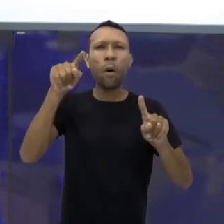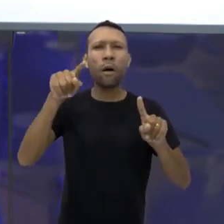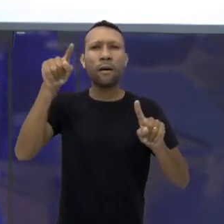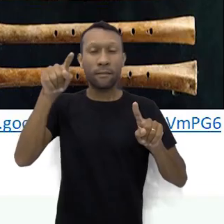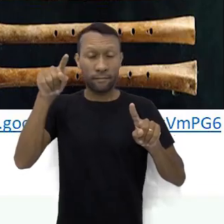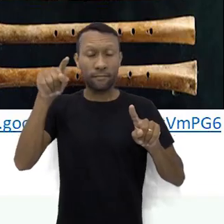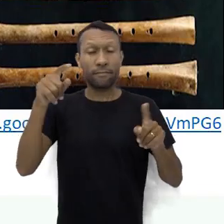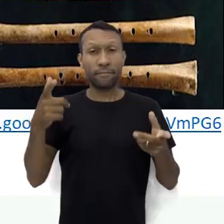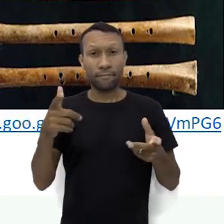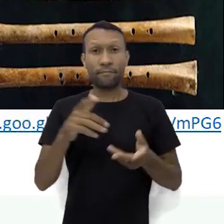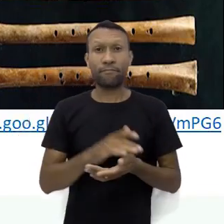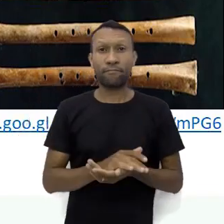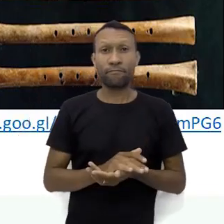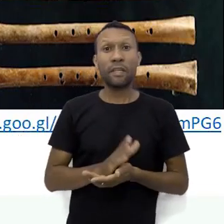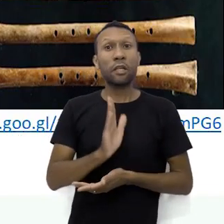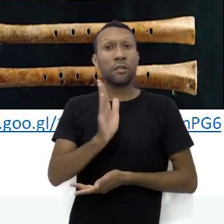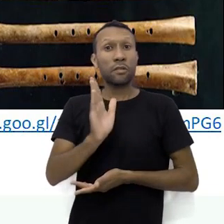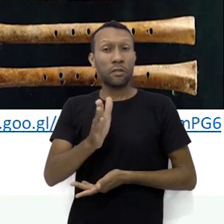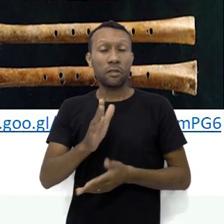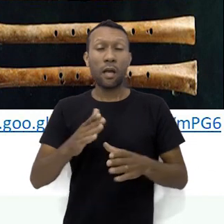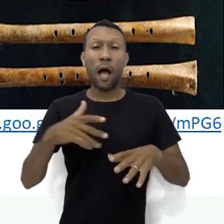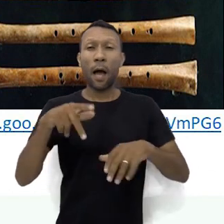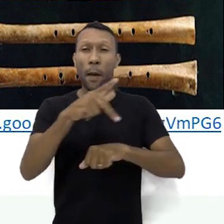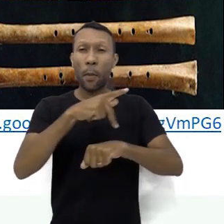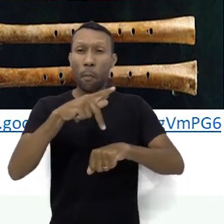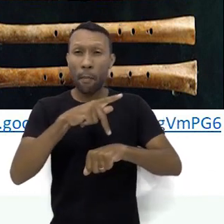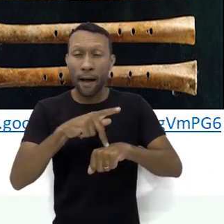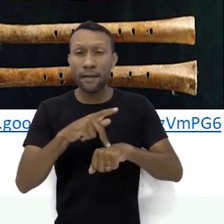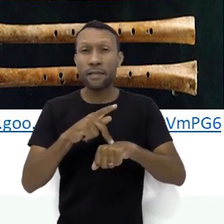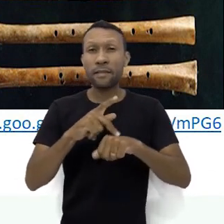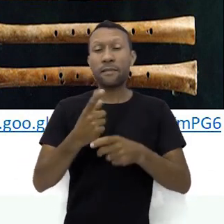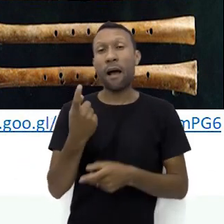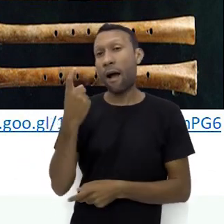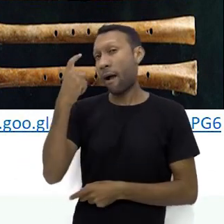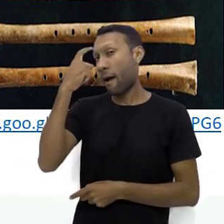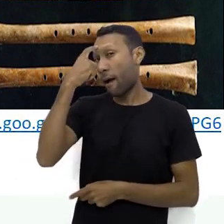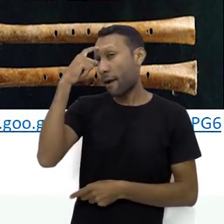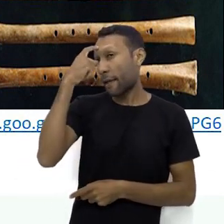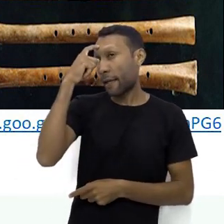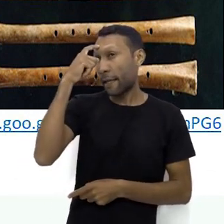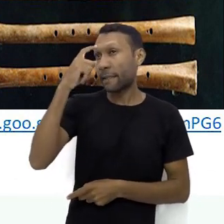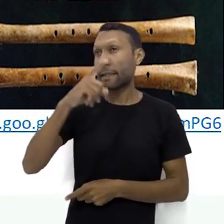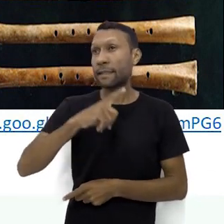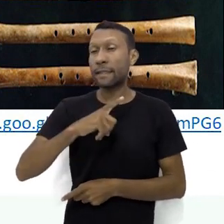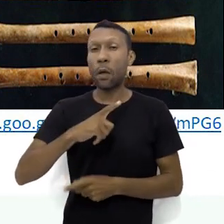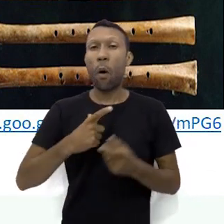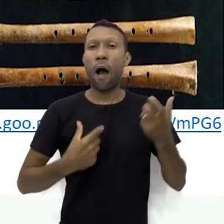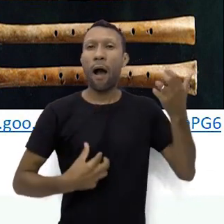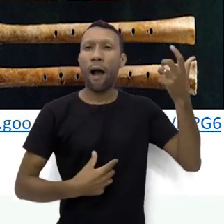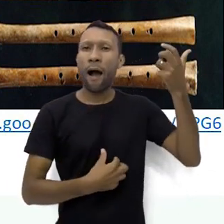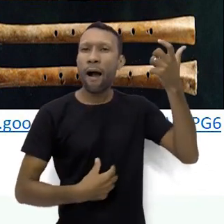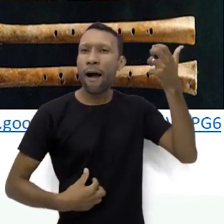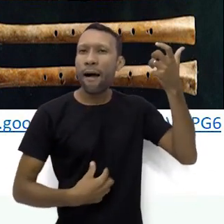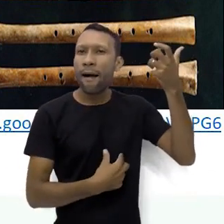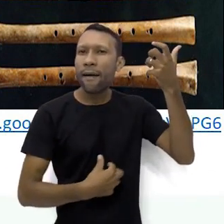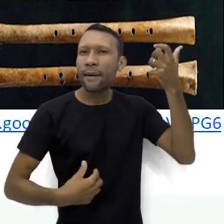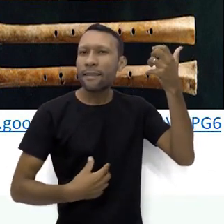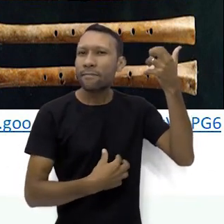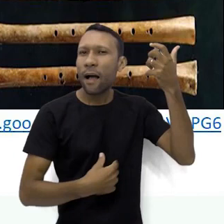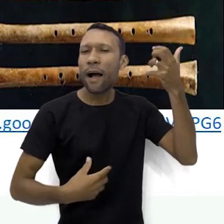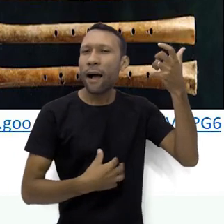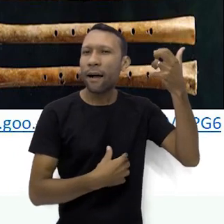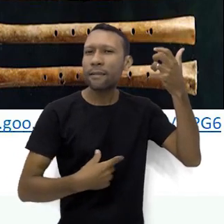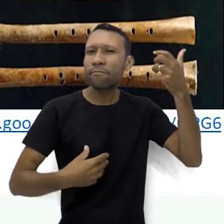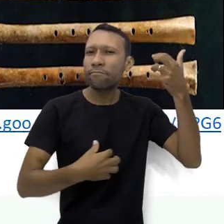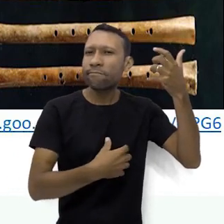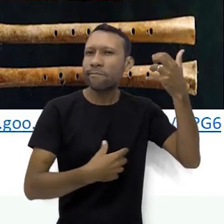pentatônica. Já na Índia, em 800 a.C., o método musical era o de ragas, que não utilizava notas